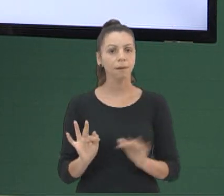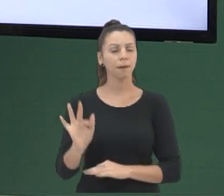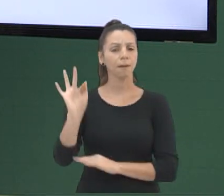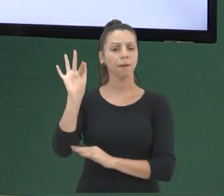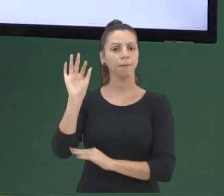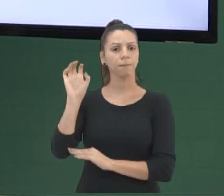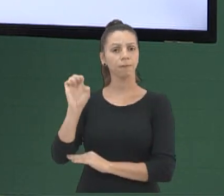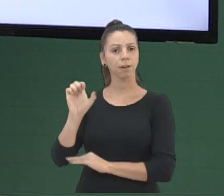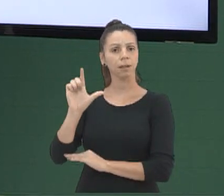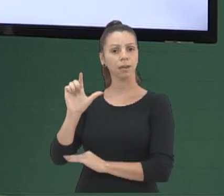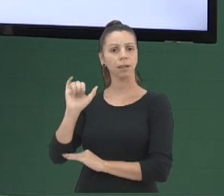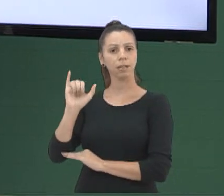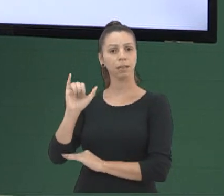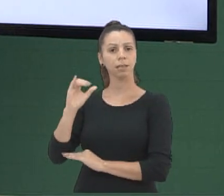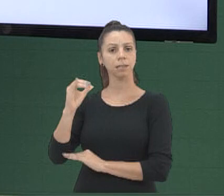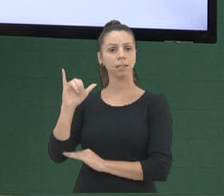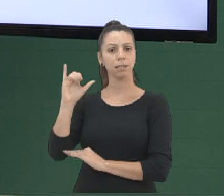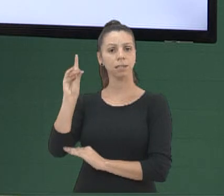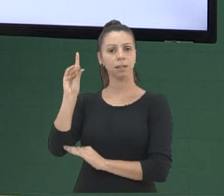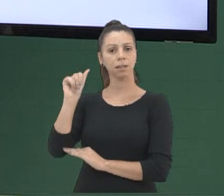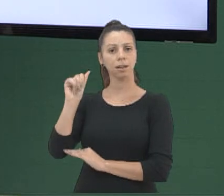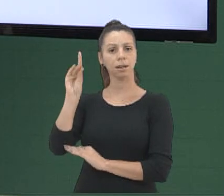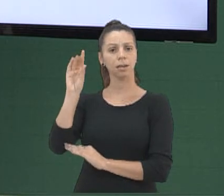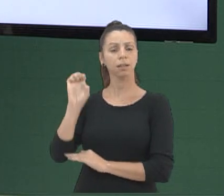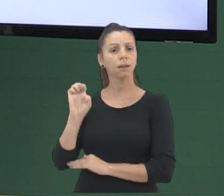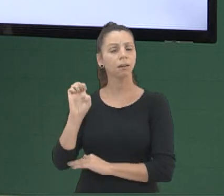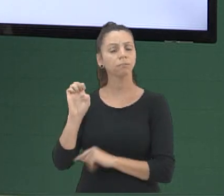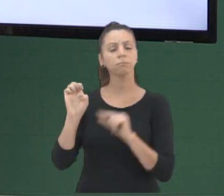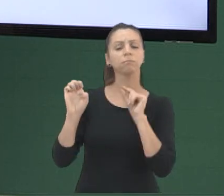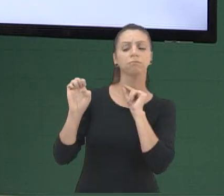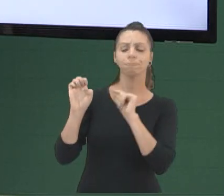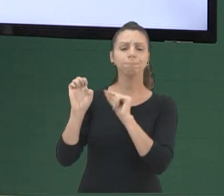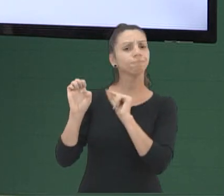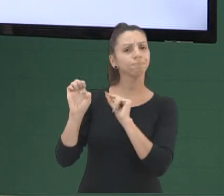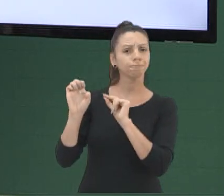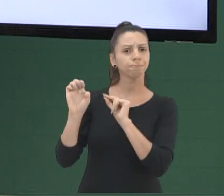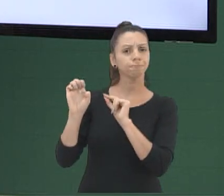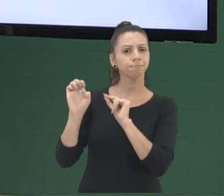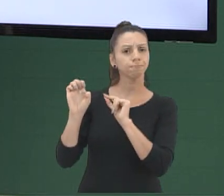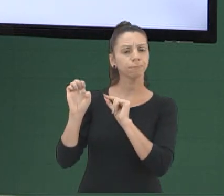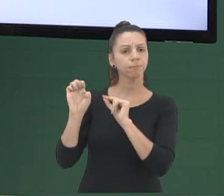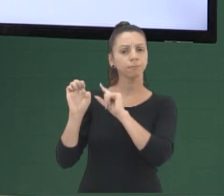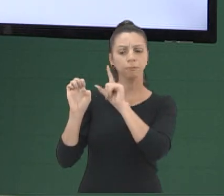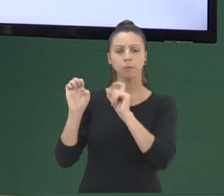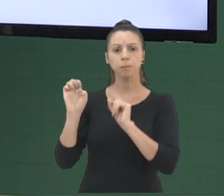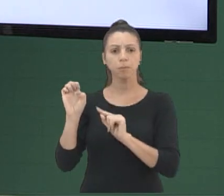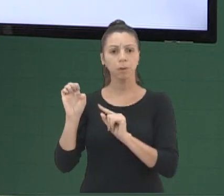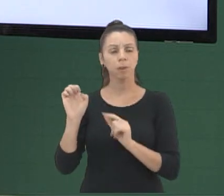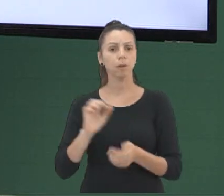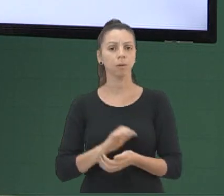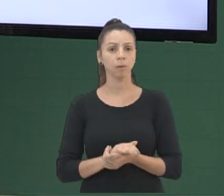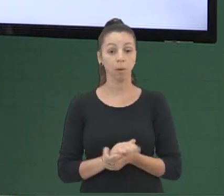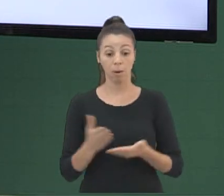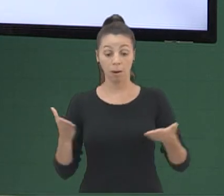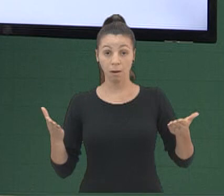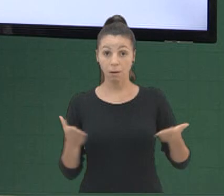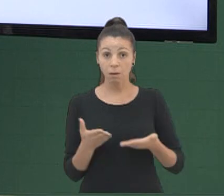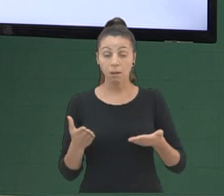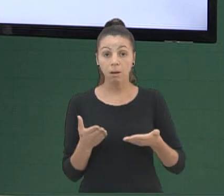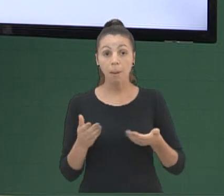Felicidade, é óbvio, eu jamais teria aí a arrogância de querer discutir isso nessa